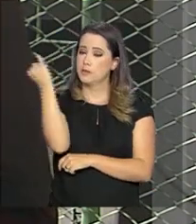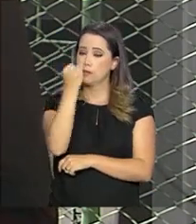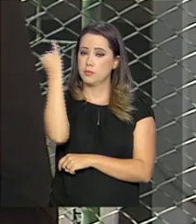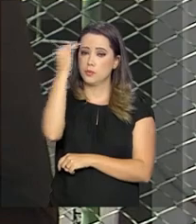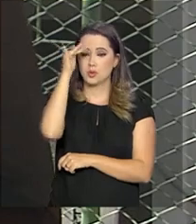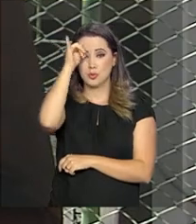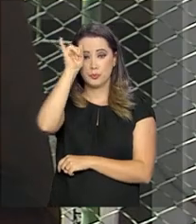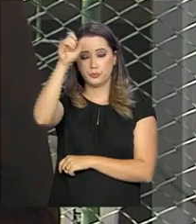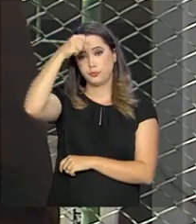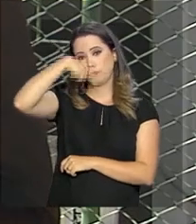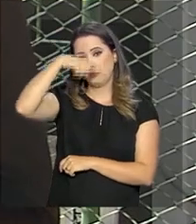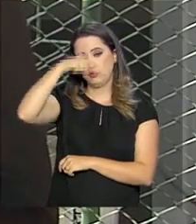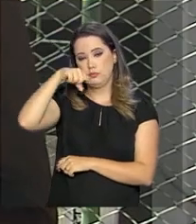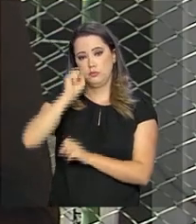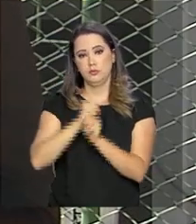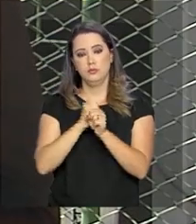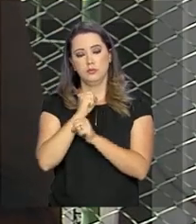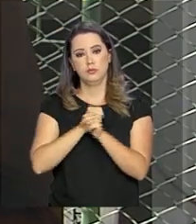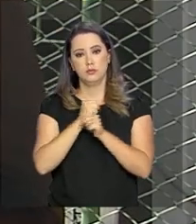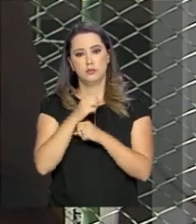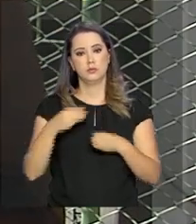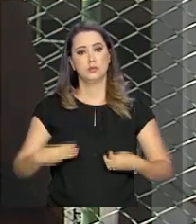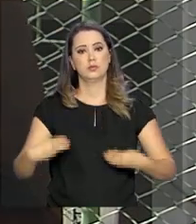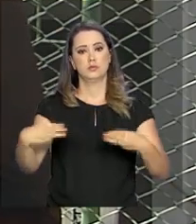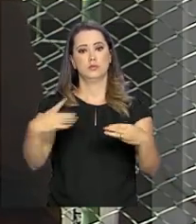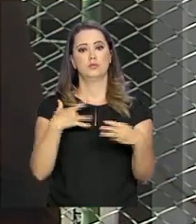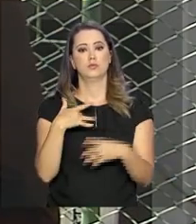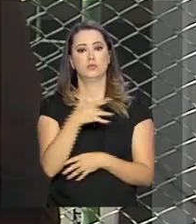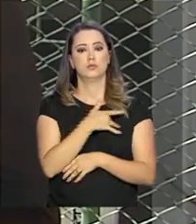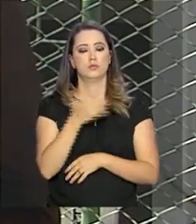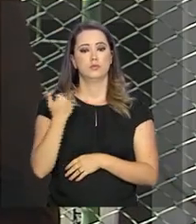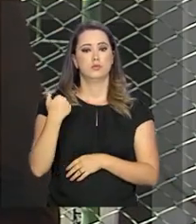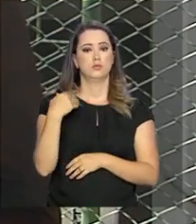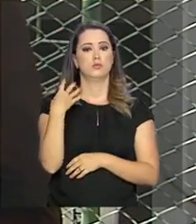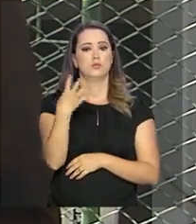evitar a gripe. Só neste ano, o Ministério da Saúde registrou